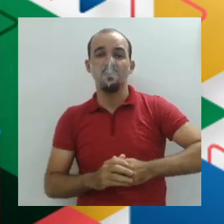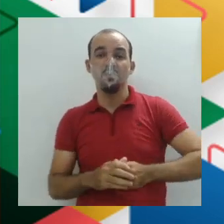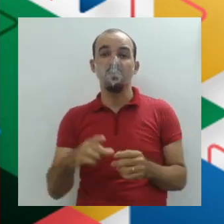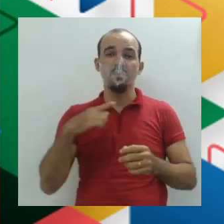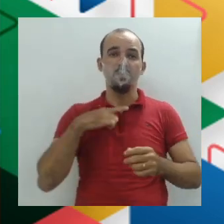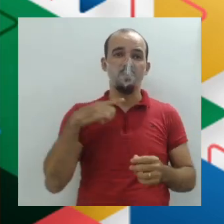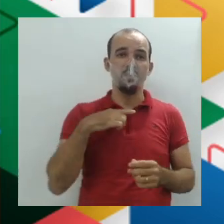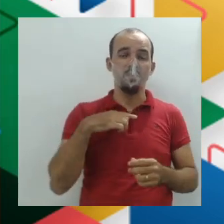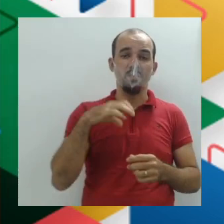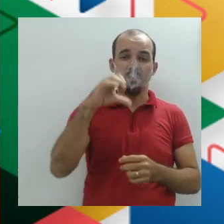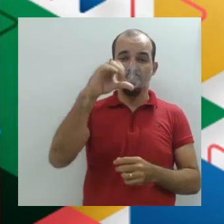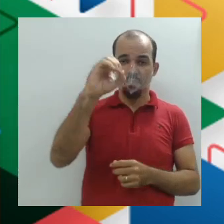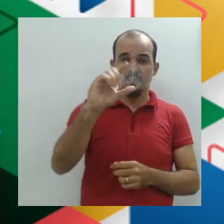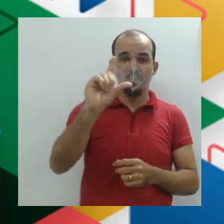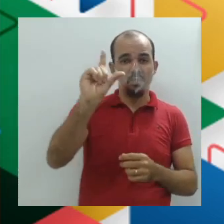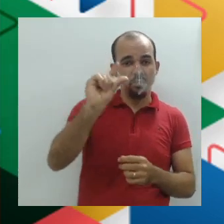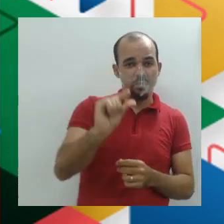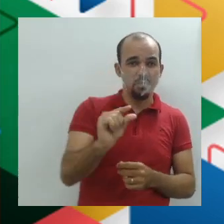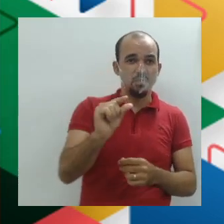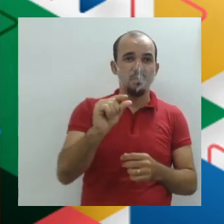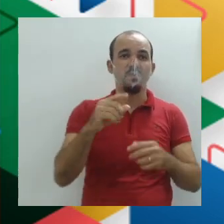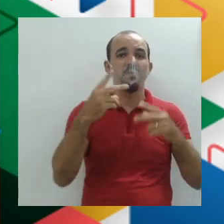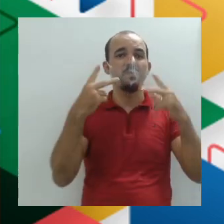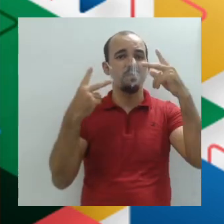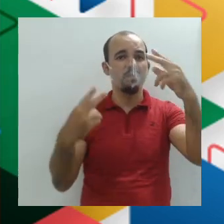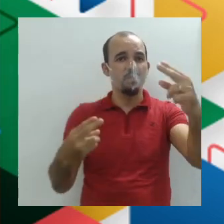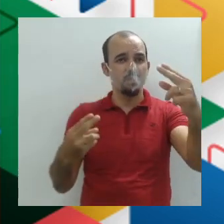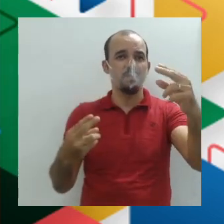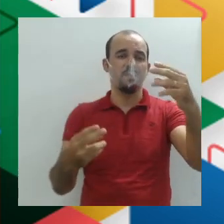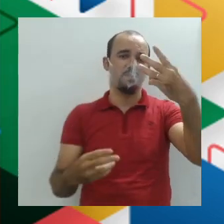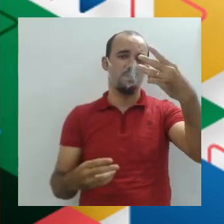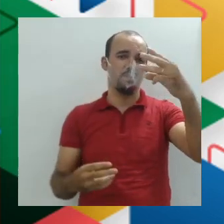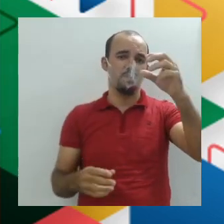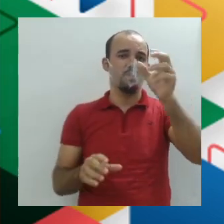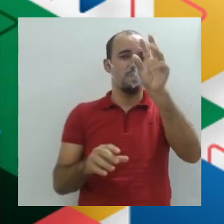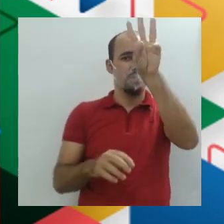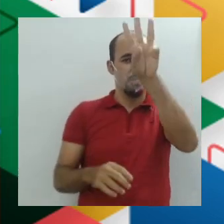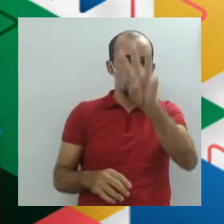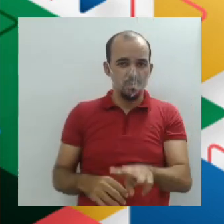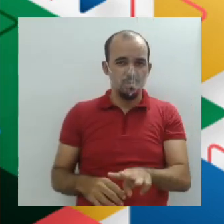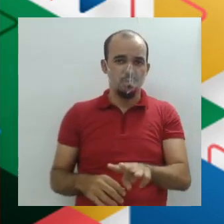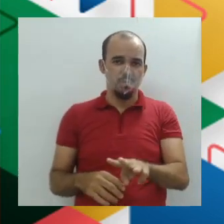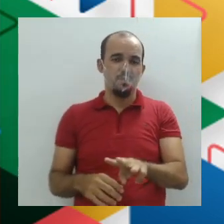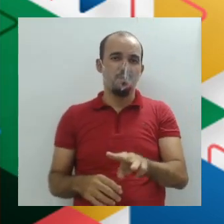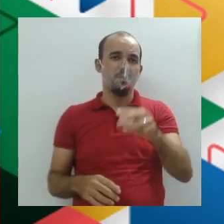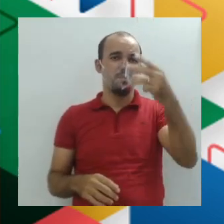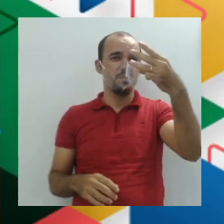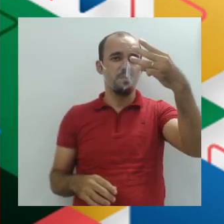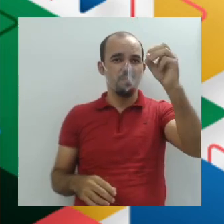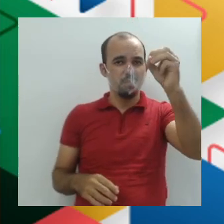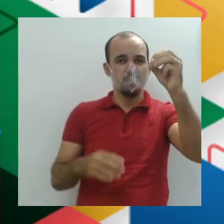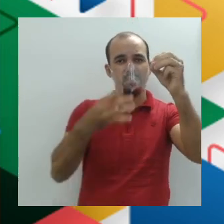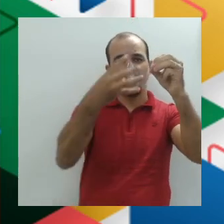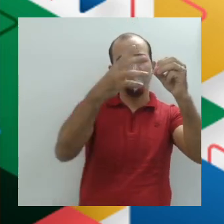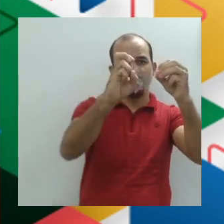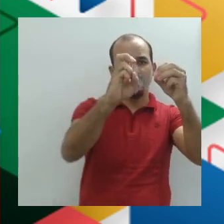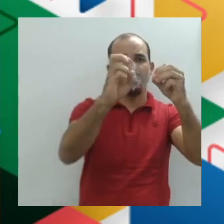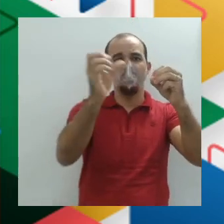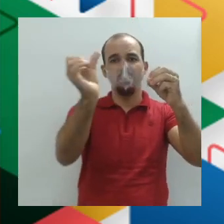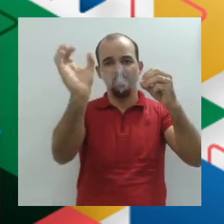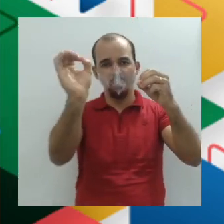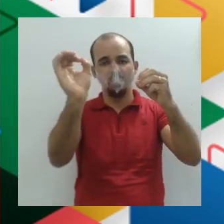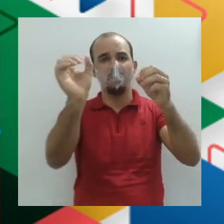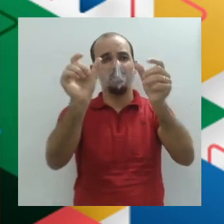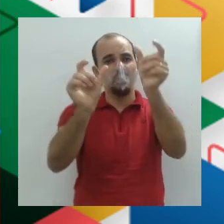igual ao cosseno do seu complemento. E aí a gente também tem o vice-versa, ó. O cosseno de um ângulo é igual ao seno do seu complemento. E